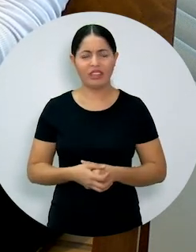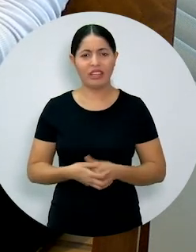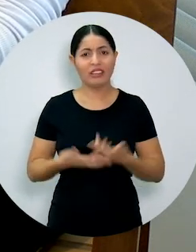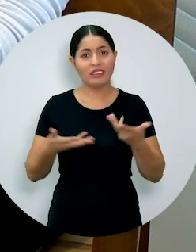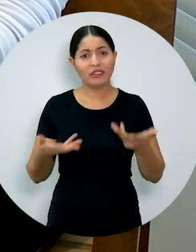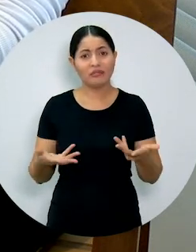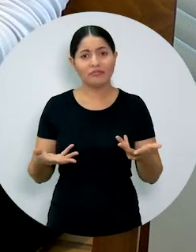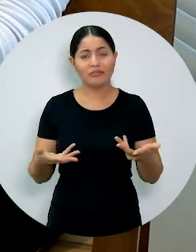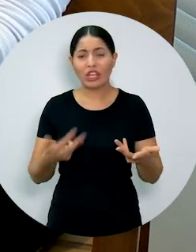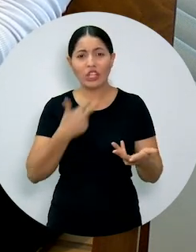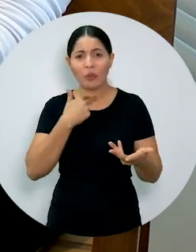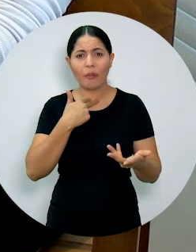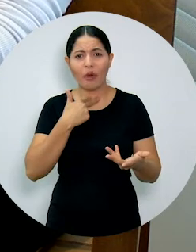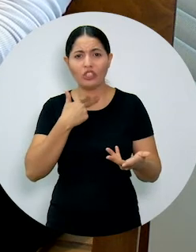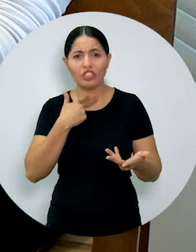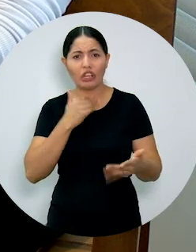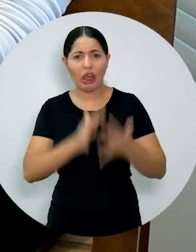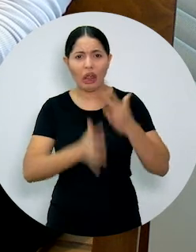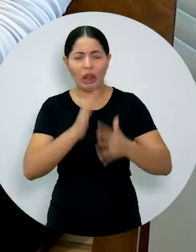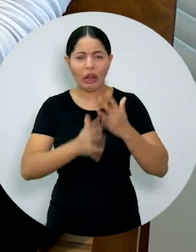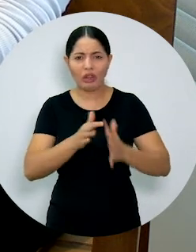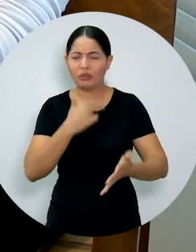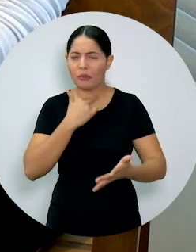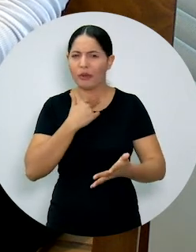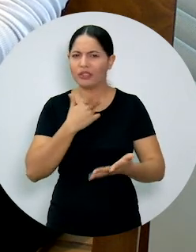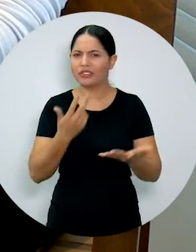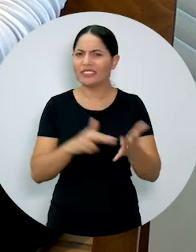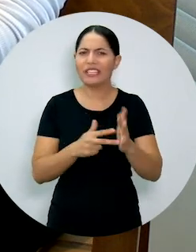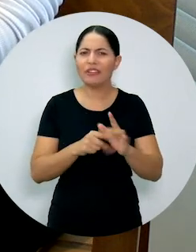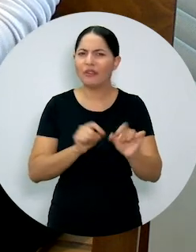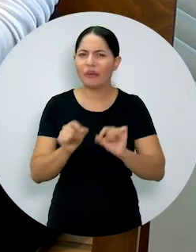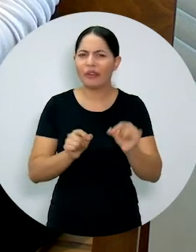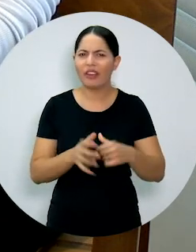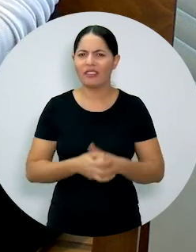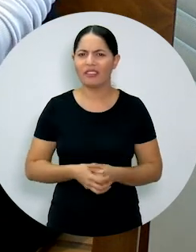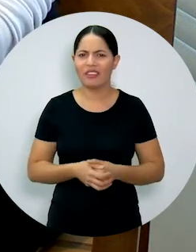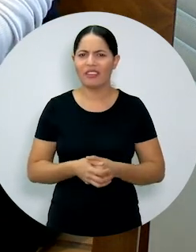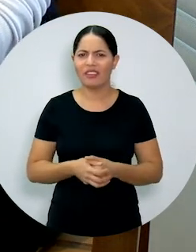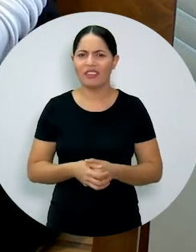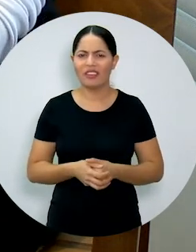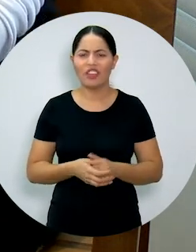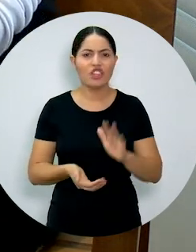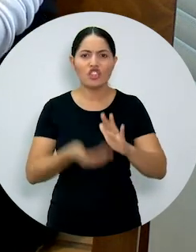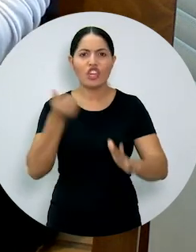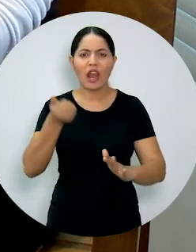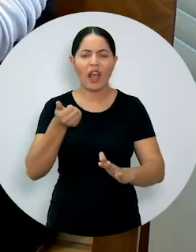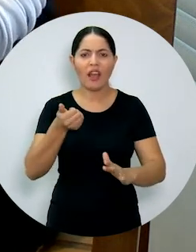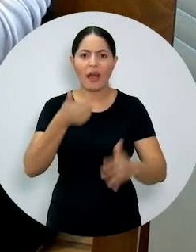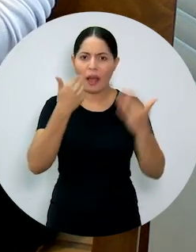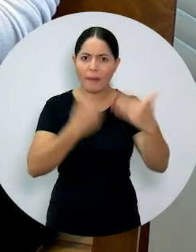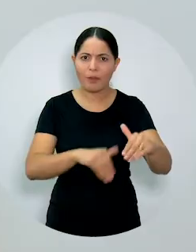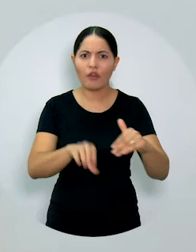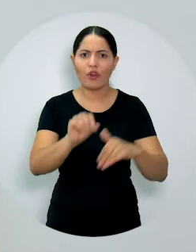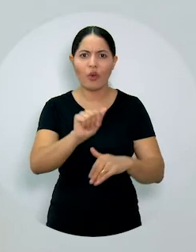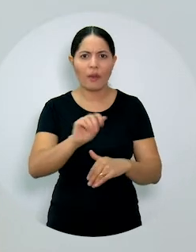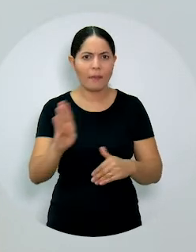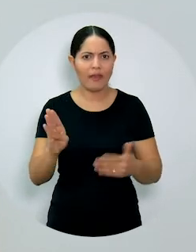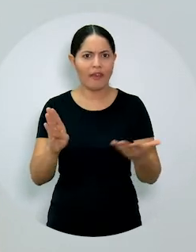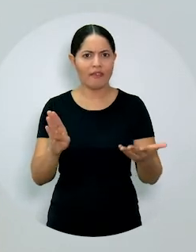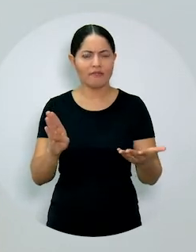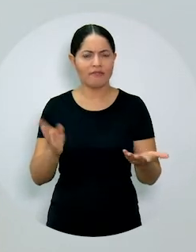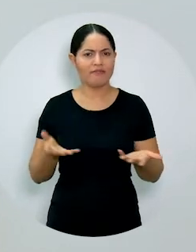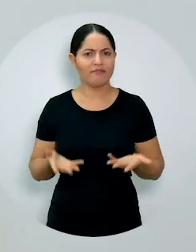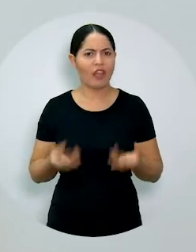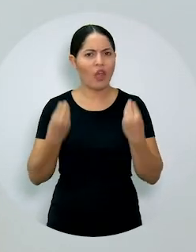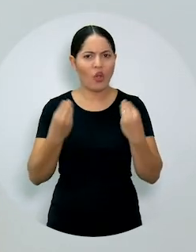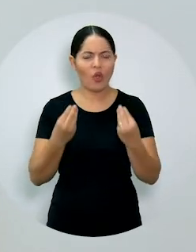E não pode haver nenhum obstáculo. O que é não querer haver nenhum obstáculo? É eliminar o exame de ordem. O